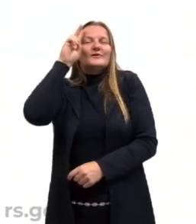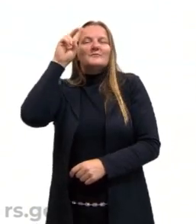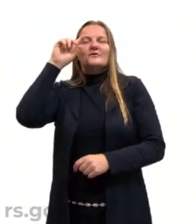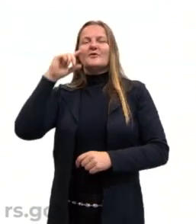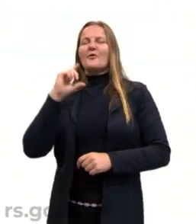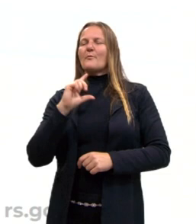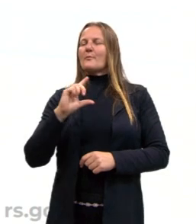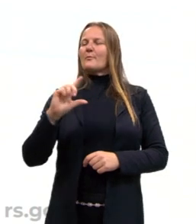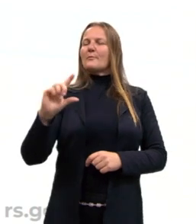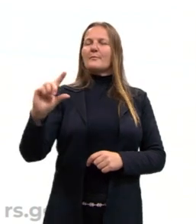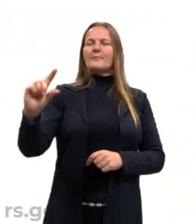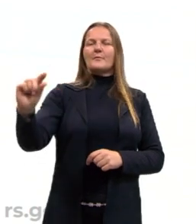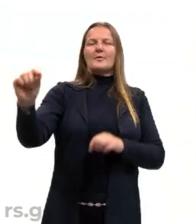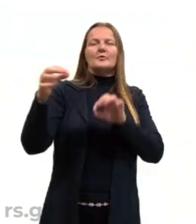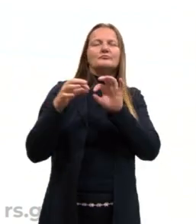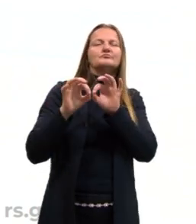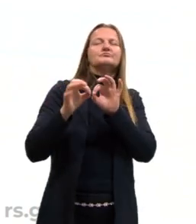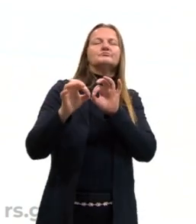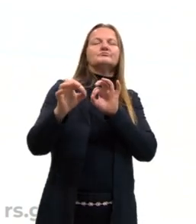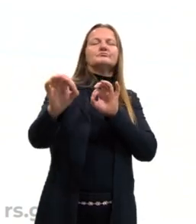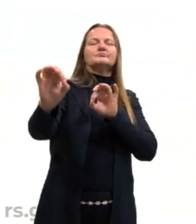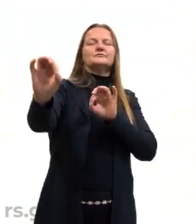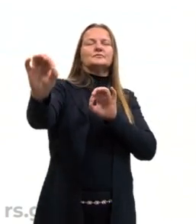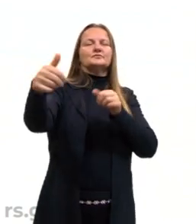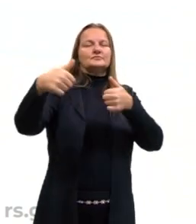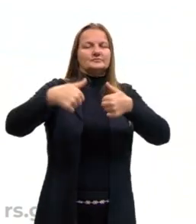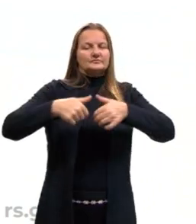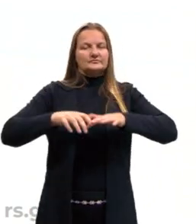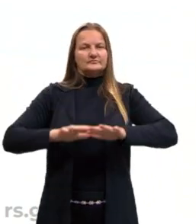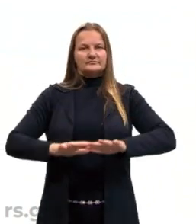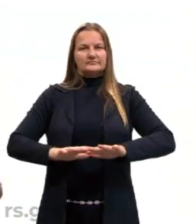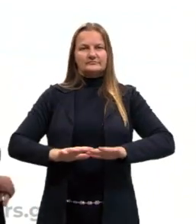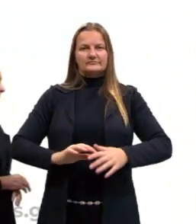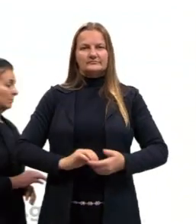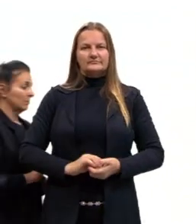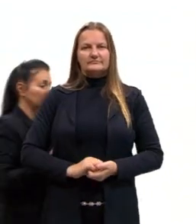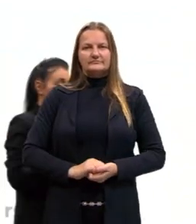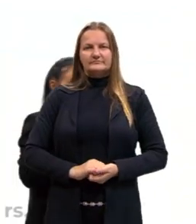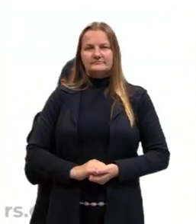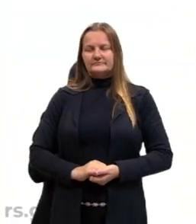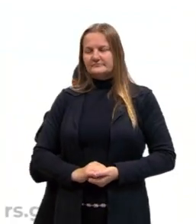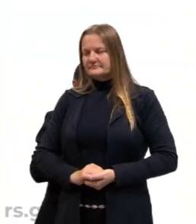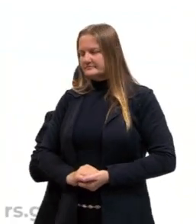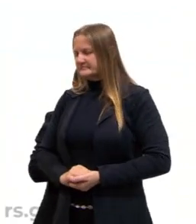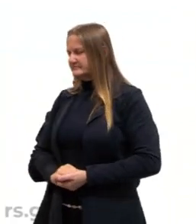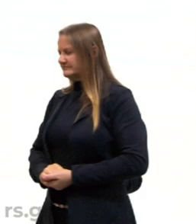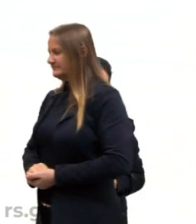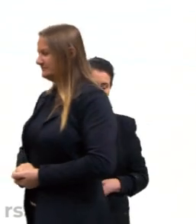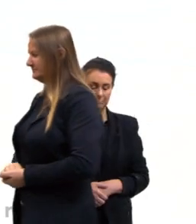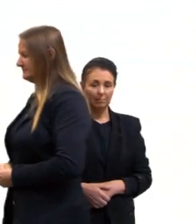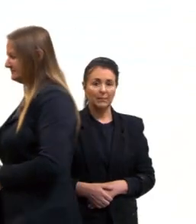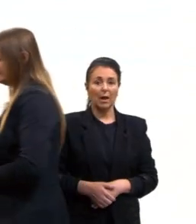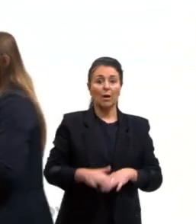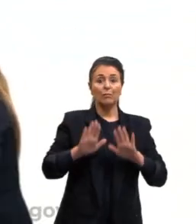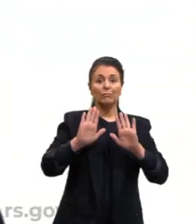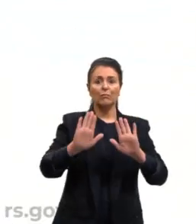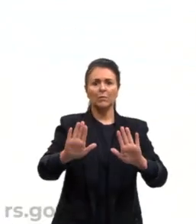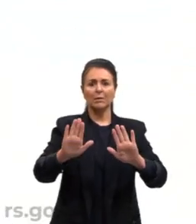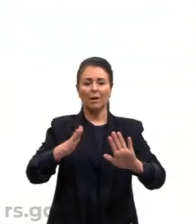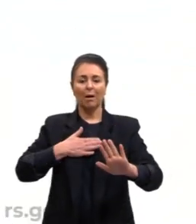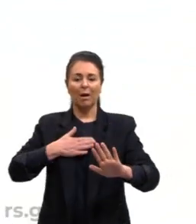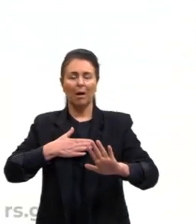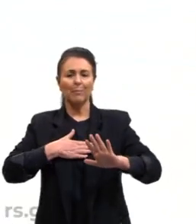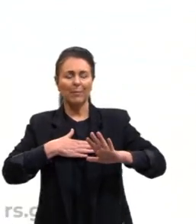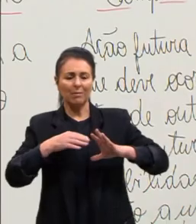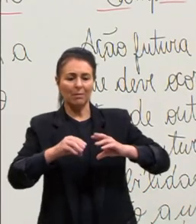partirei longe de aqui tá então deixarei deixarei a minha terra